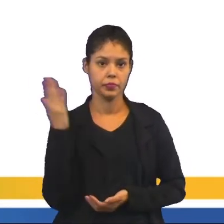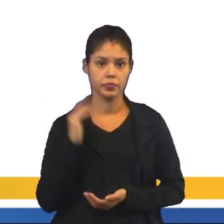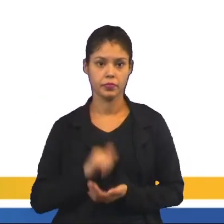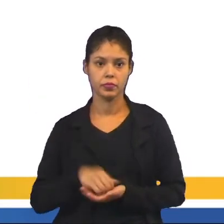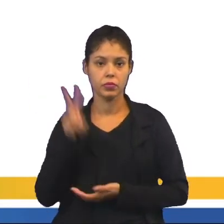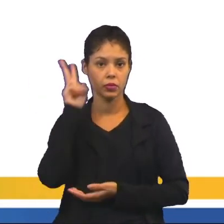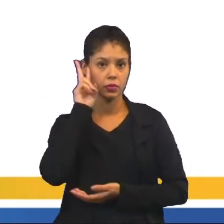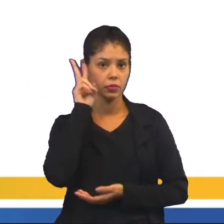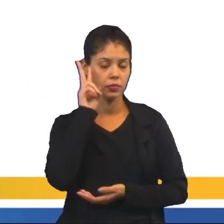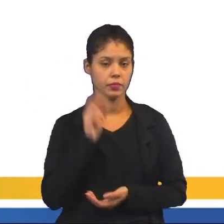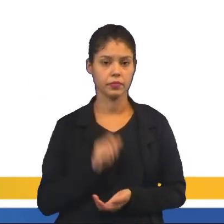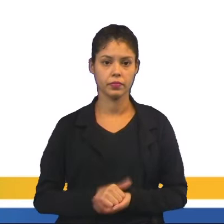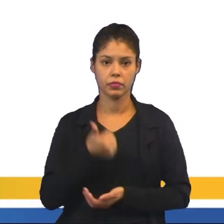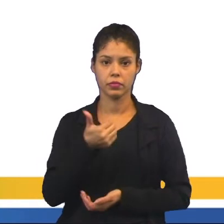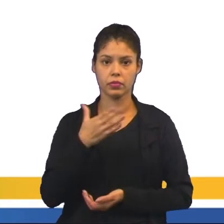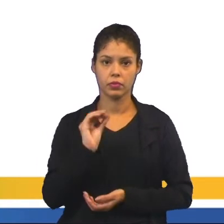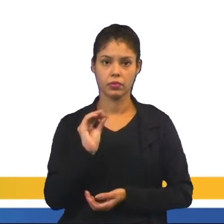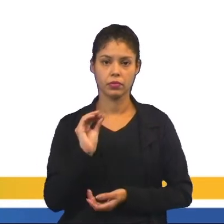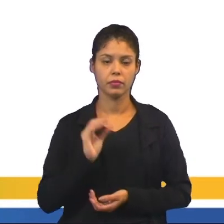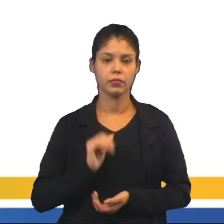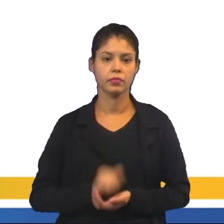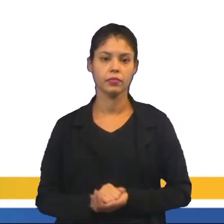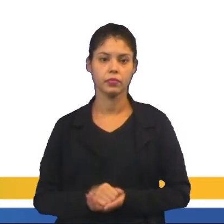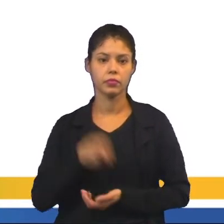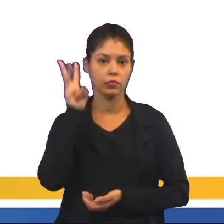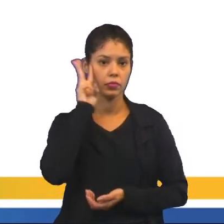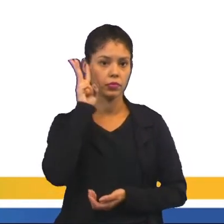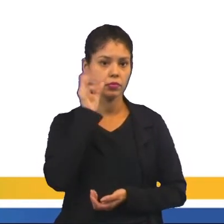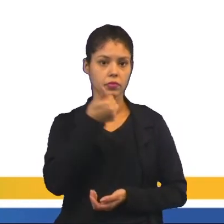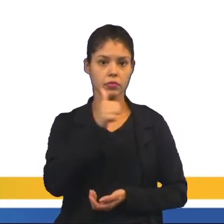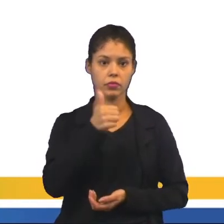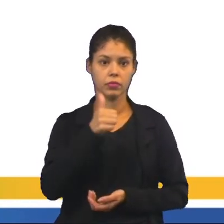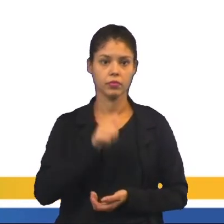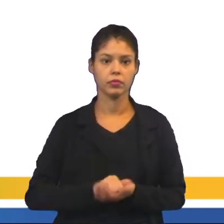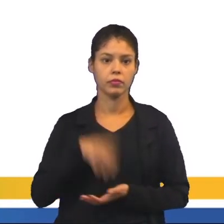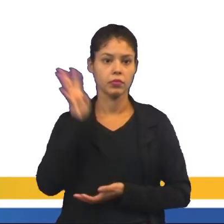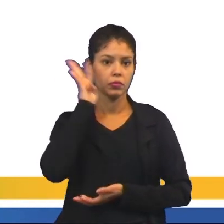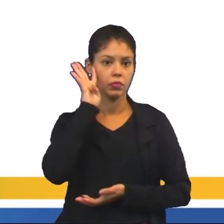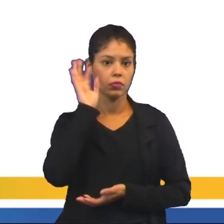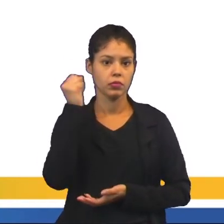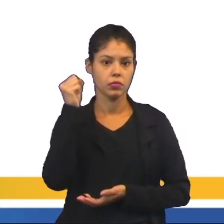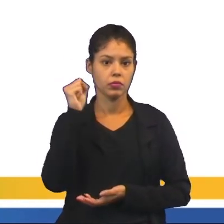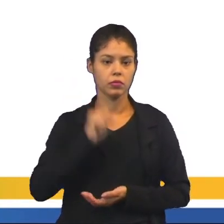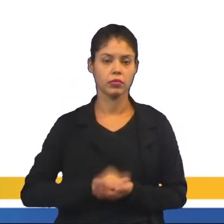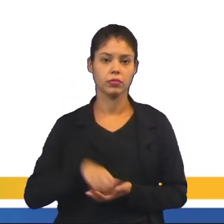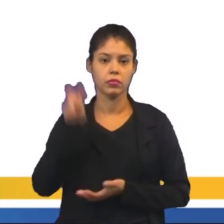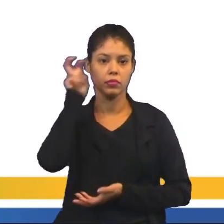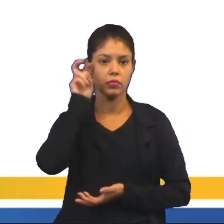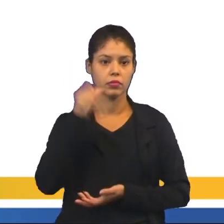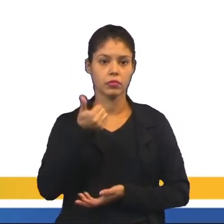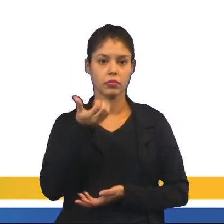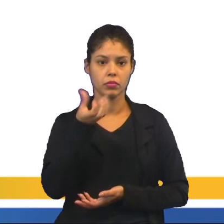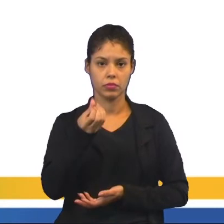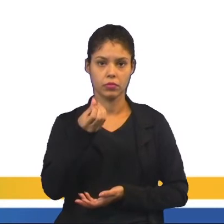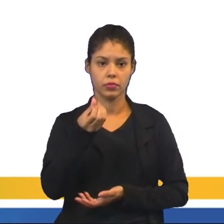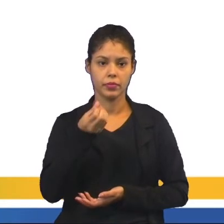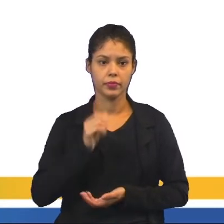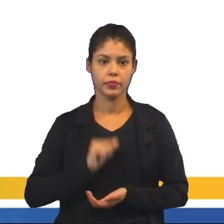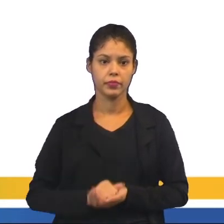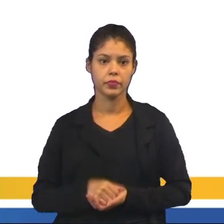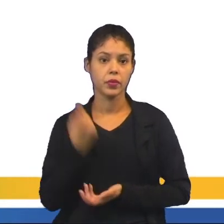na segunda-feira, 10 clientes, na terça, 11, na quarta, 8, na